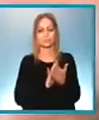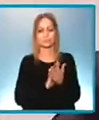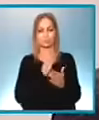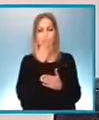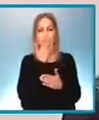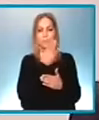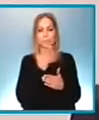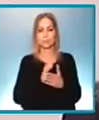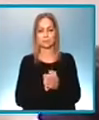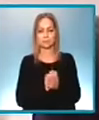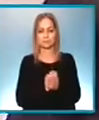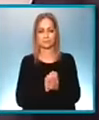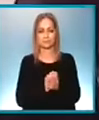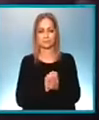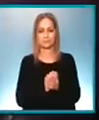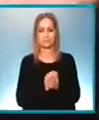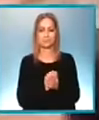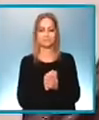Beijinhos.